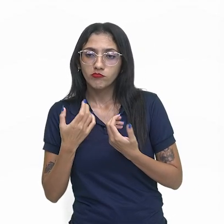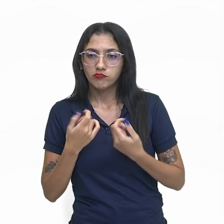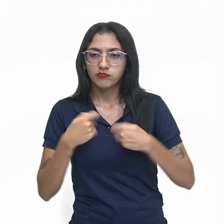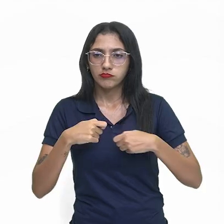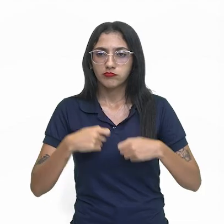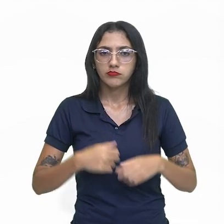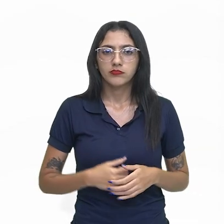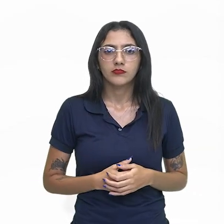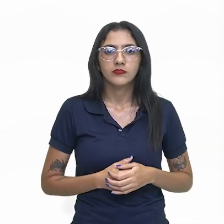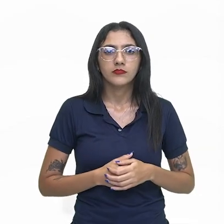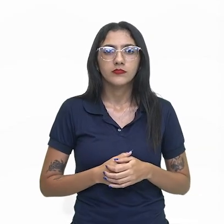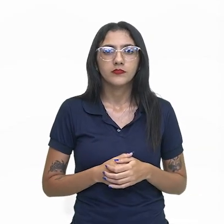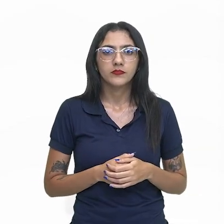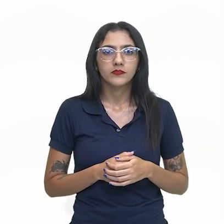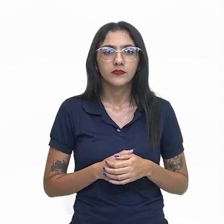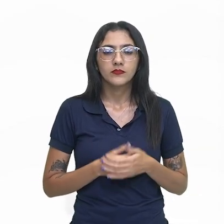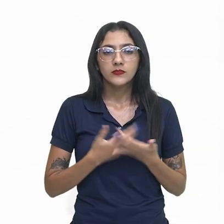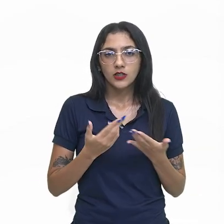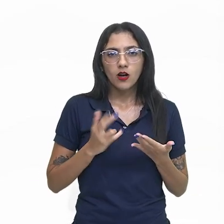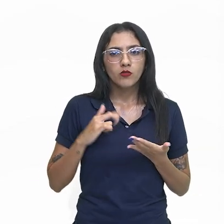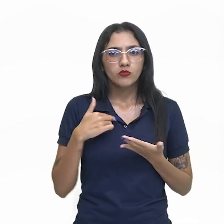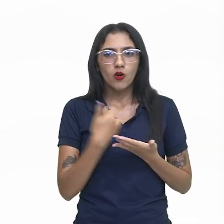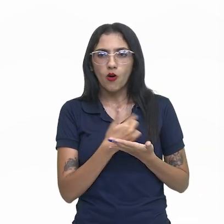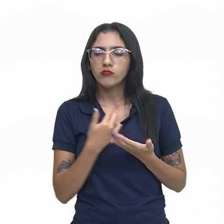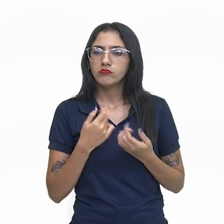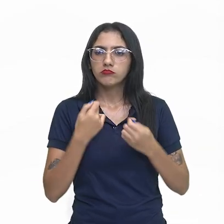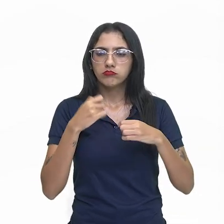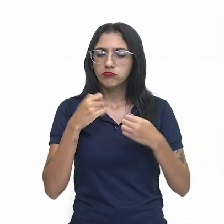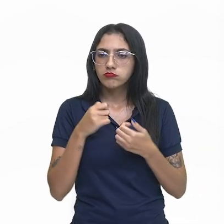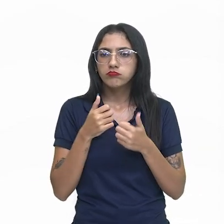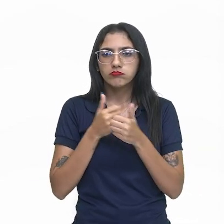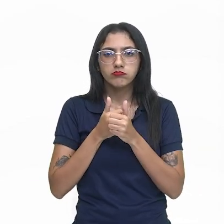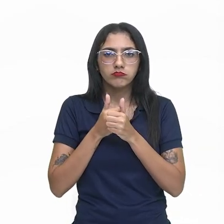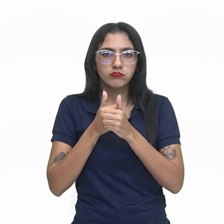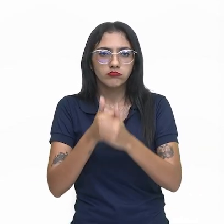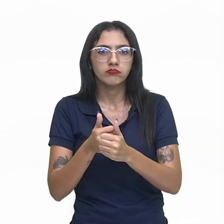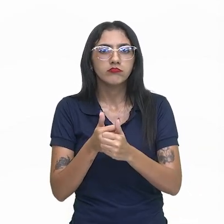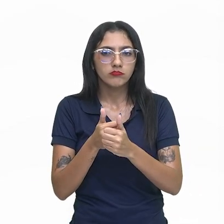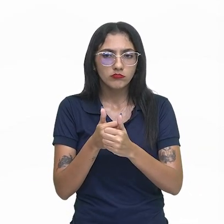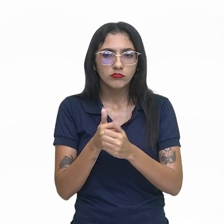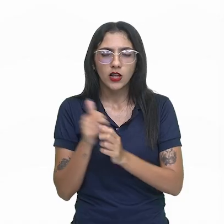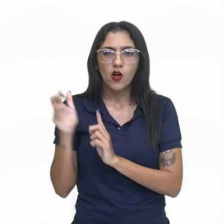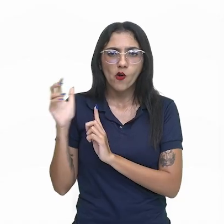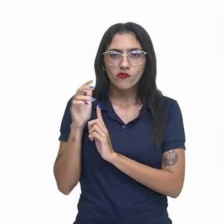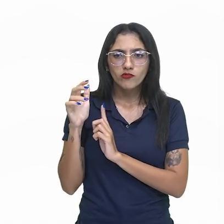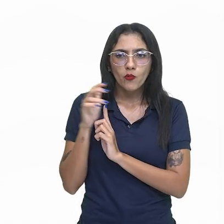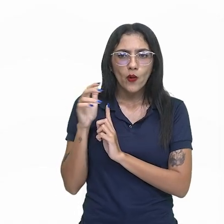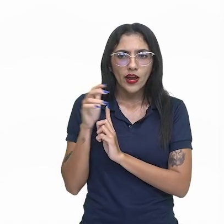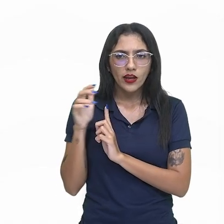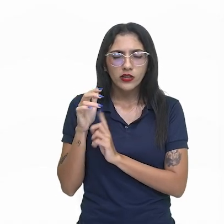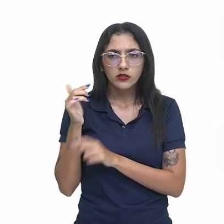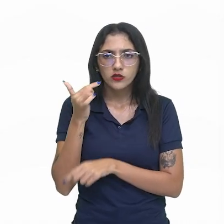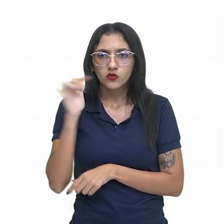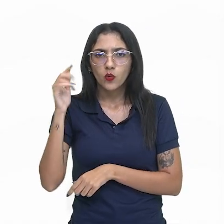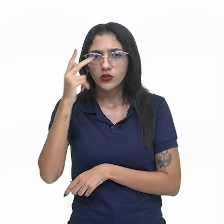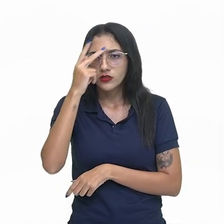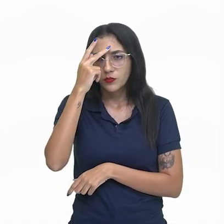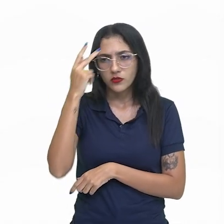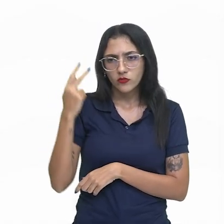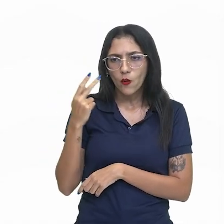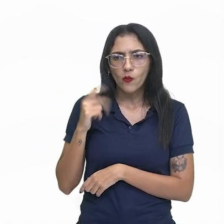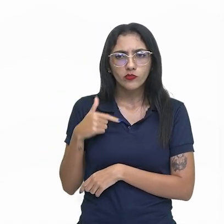todos messias, todos gurus. O inferno são os outros, jamais você, eu e